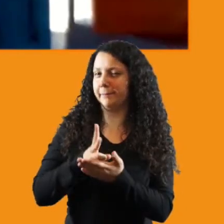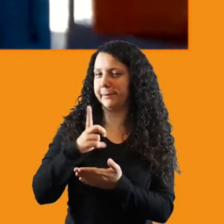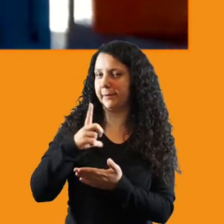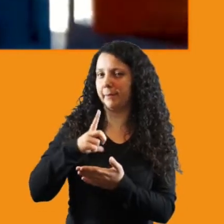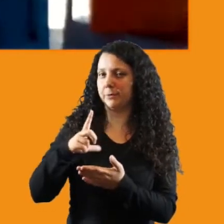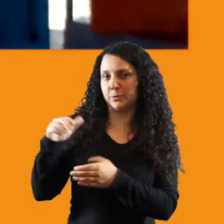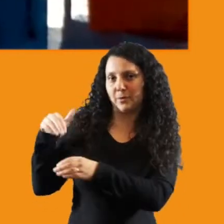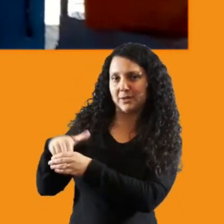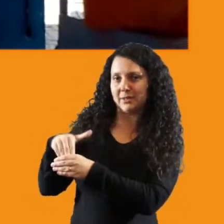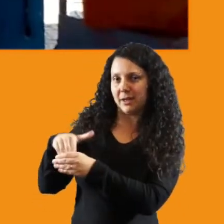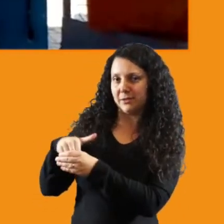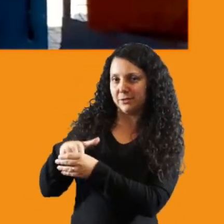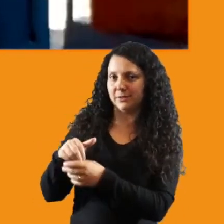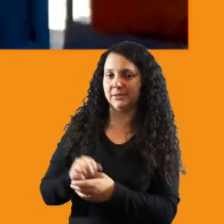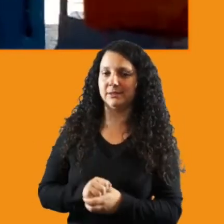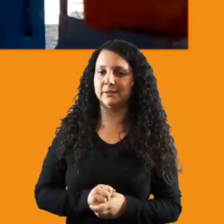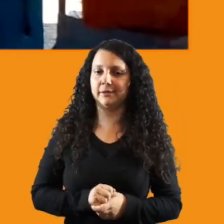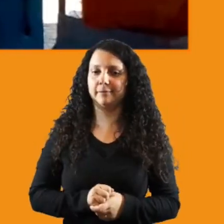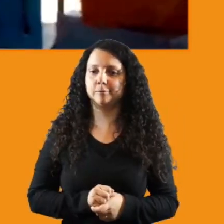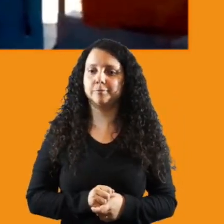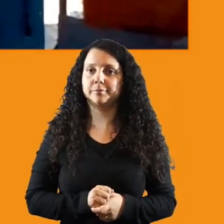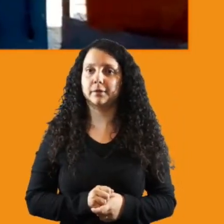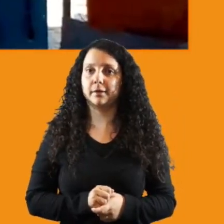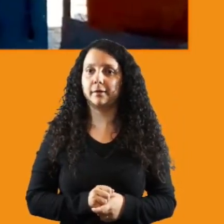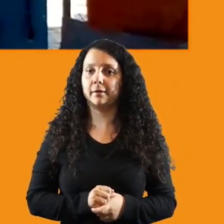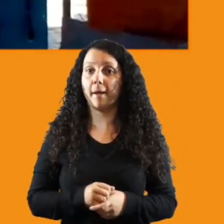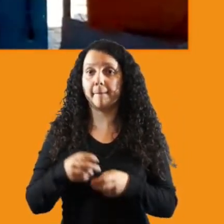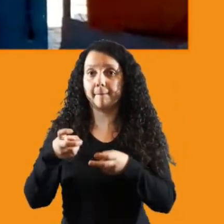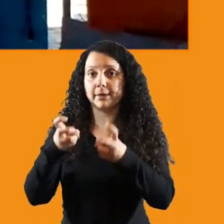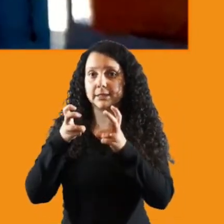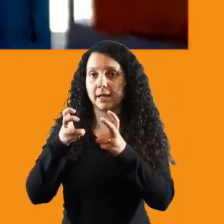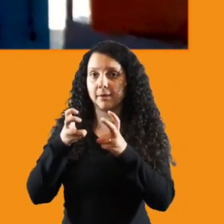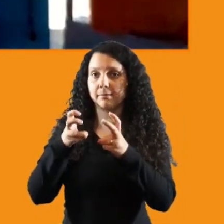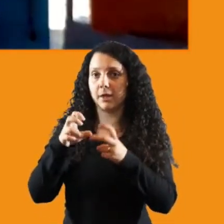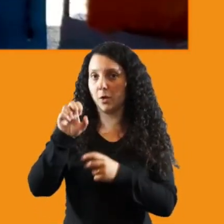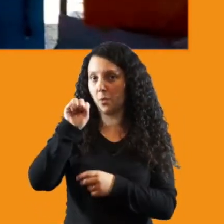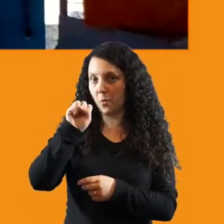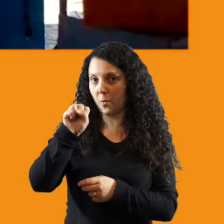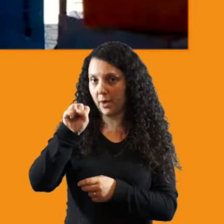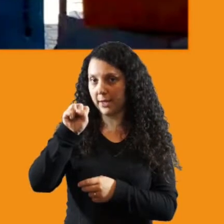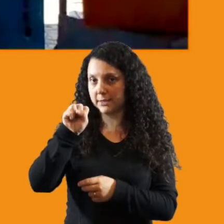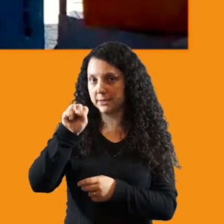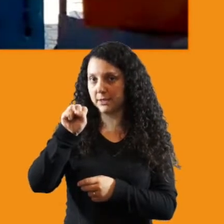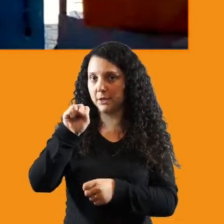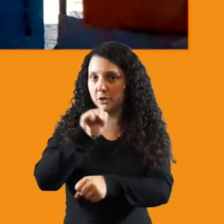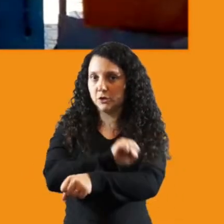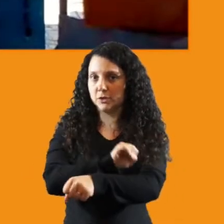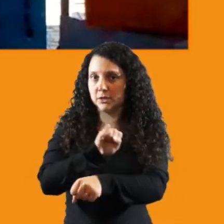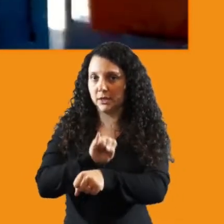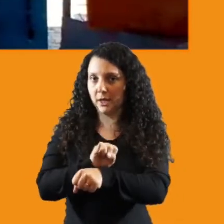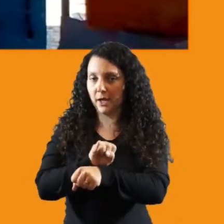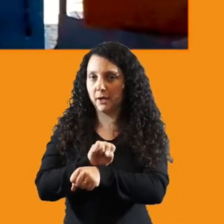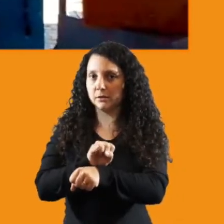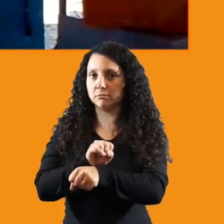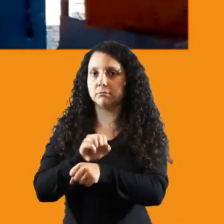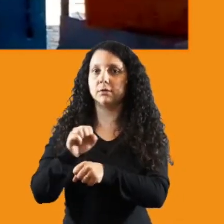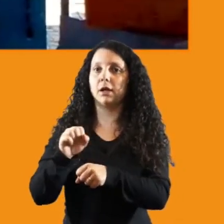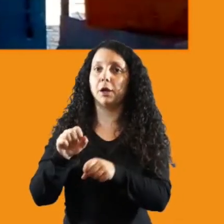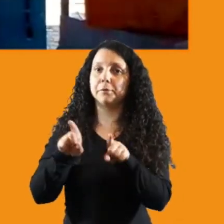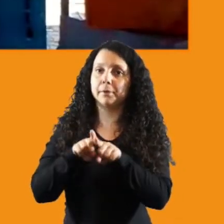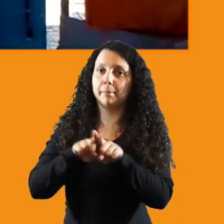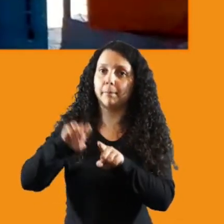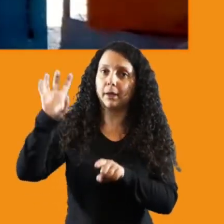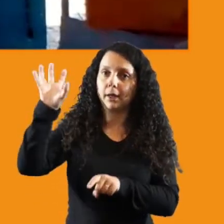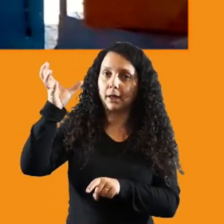nós, S de Potter, enquanto Sinai. o pessoal vai buscar o carregador para nós? Vamos lá, tá ligado o S de Senai, tá ligado a lâmpada, tá ligada a tela com monitoramento lá, né?